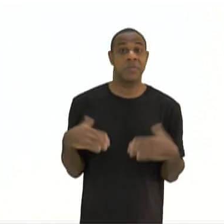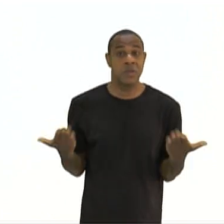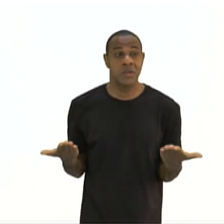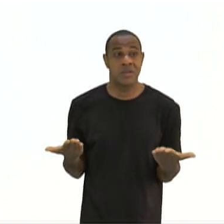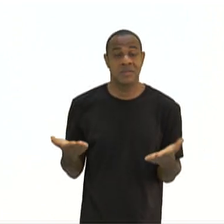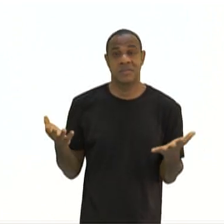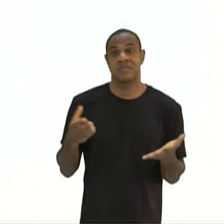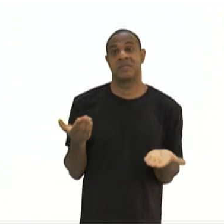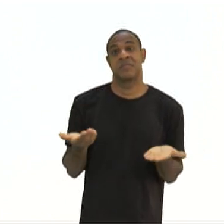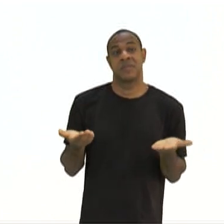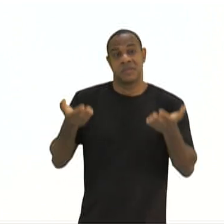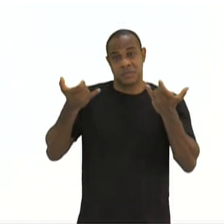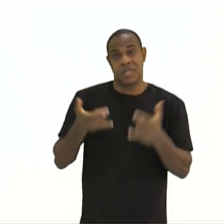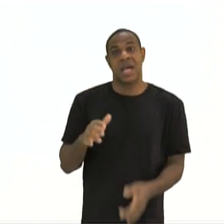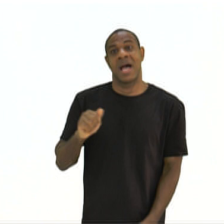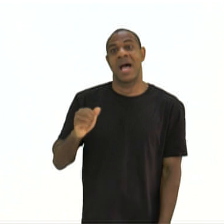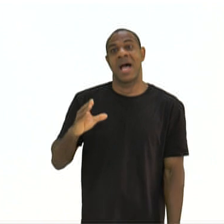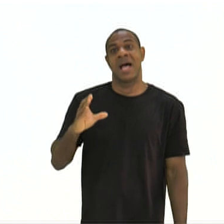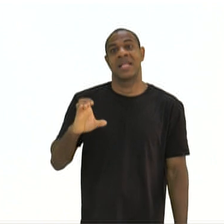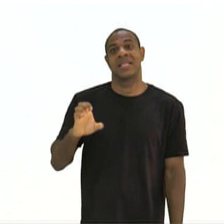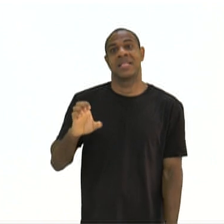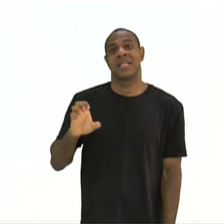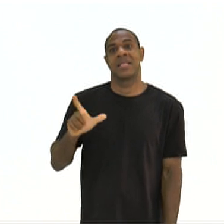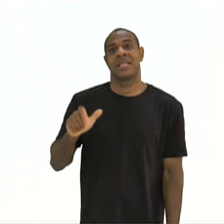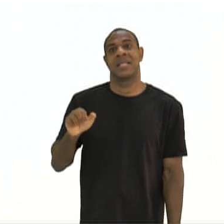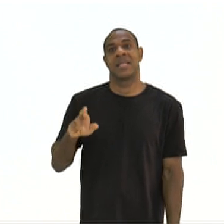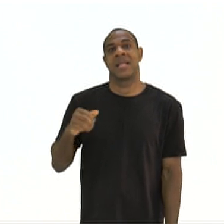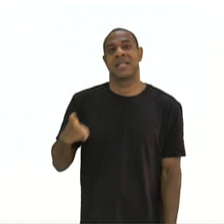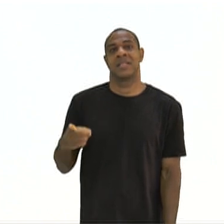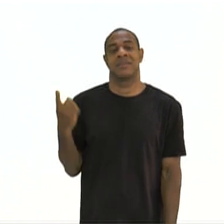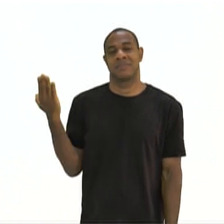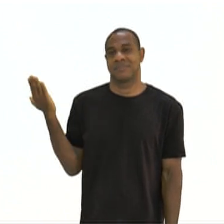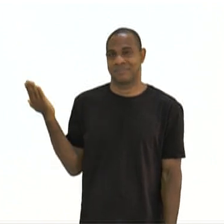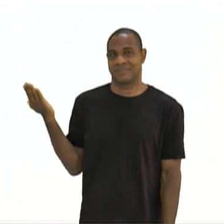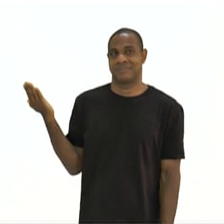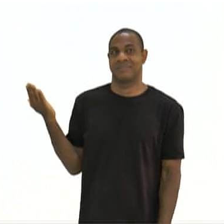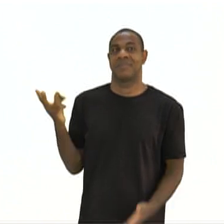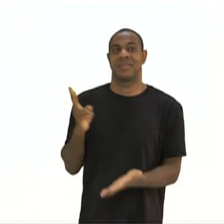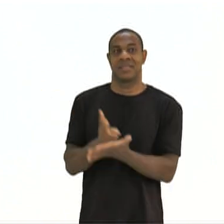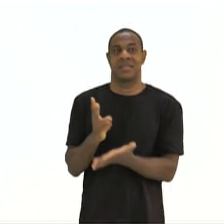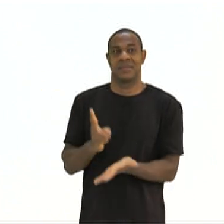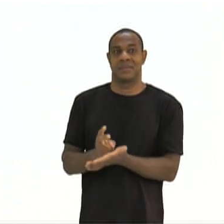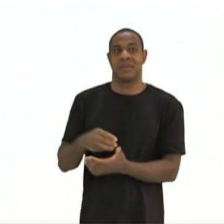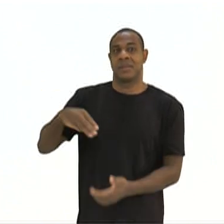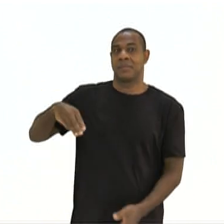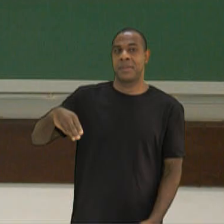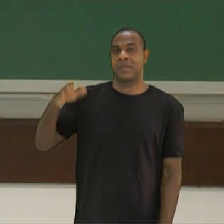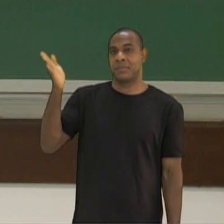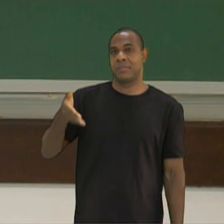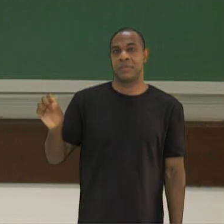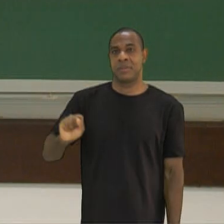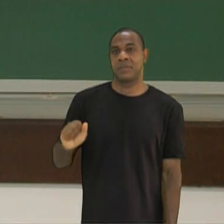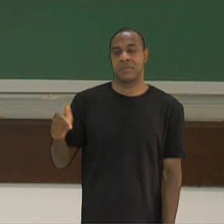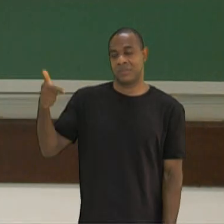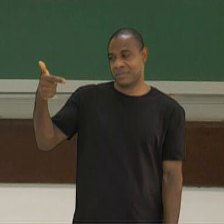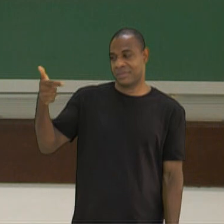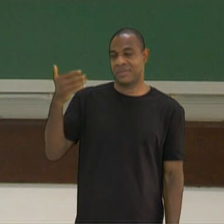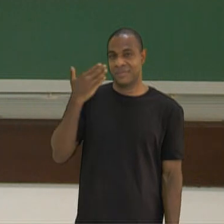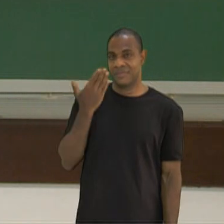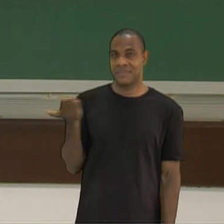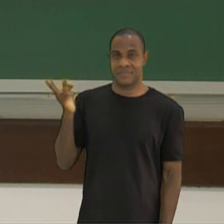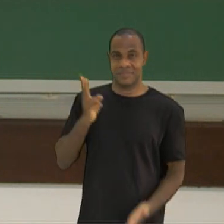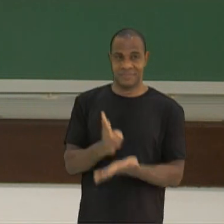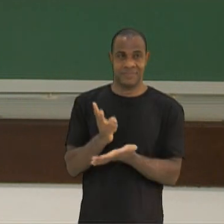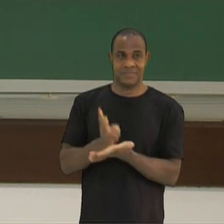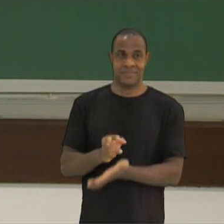de aceleração média, a gente coloca sempre essa unidade de metros por segundo ao quadrado, ok?